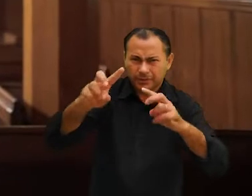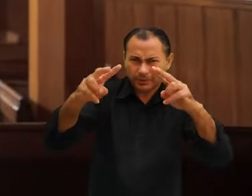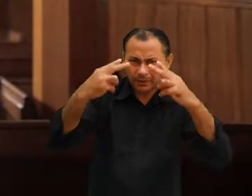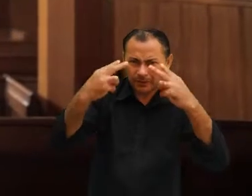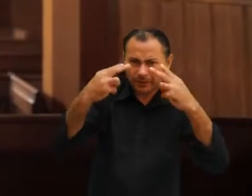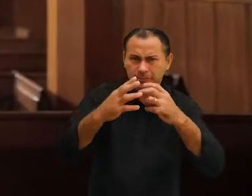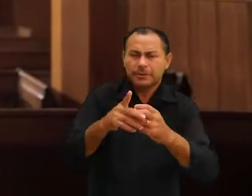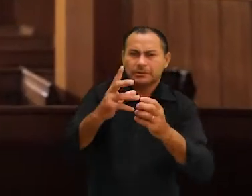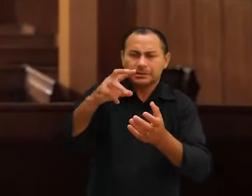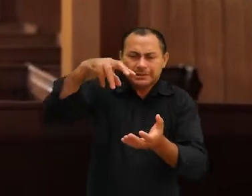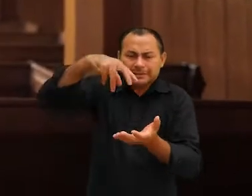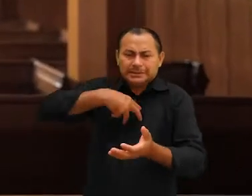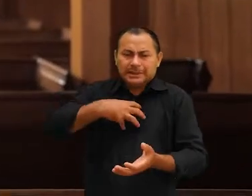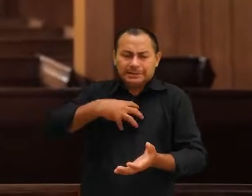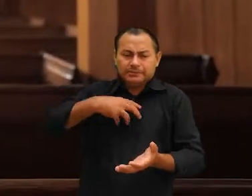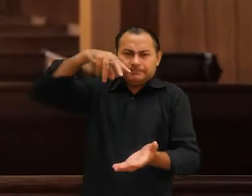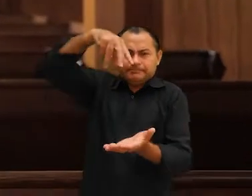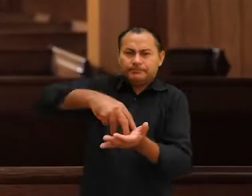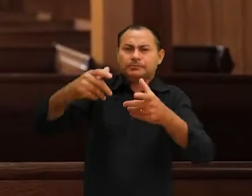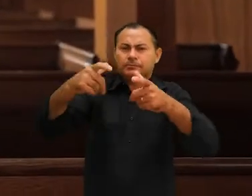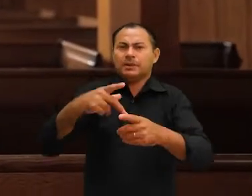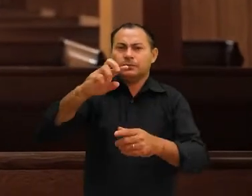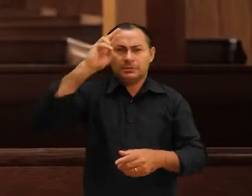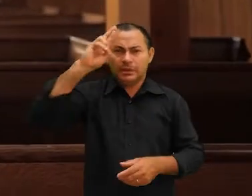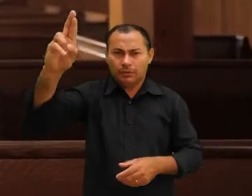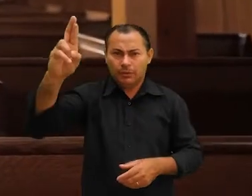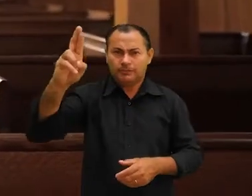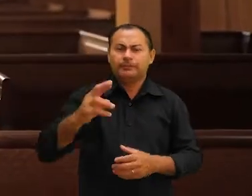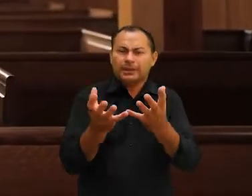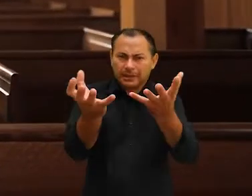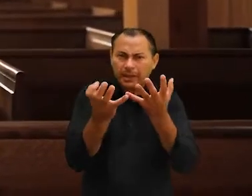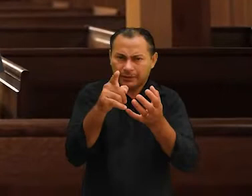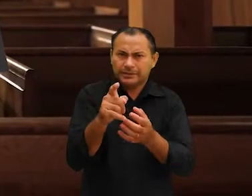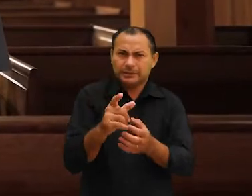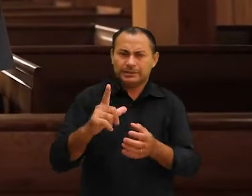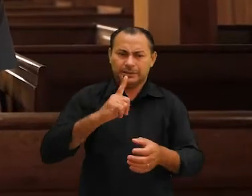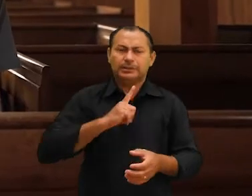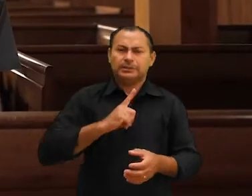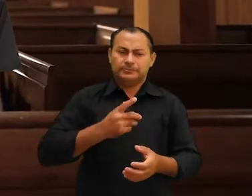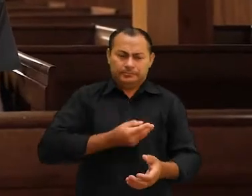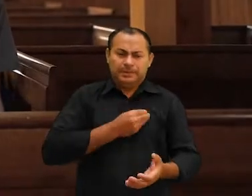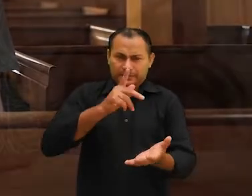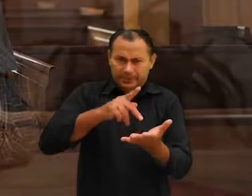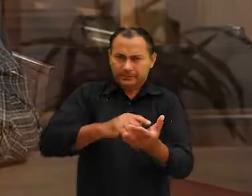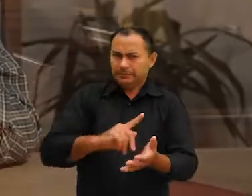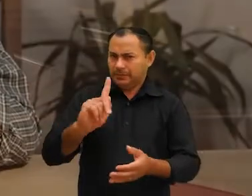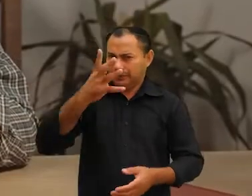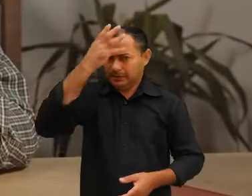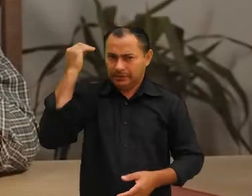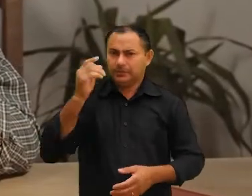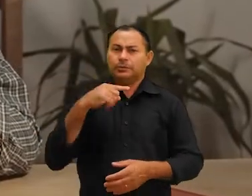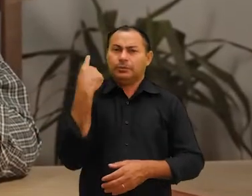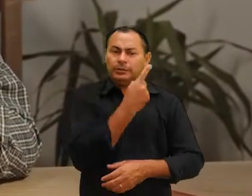uma pergunta você sente que está posicionado no lugar aonde o senhor quer que você esteja de verdade